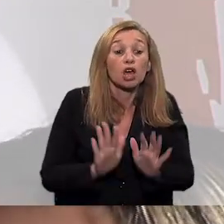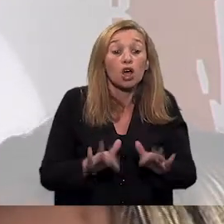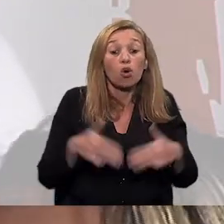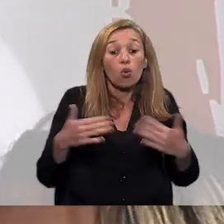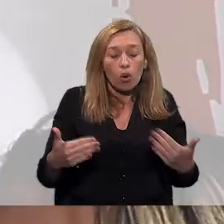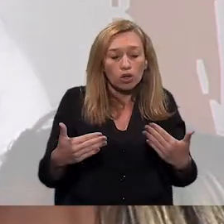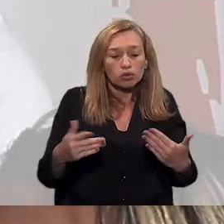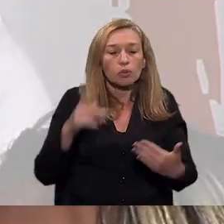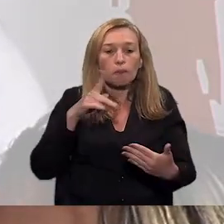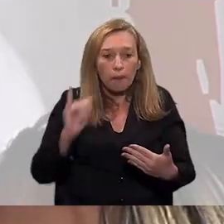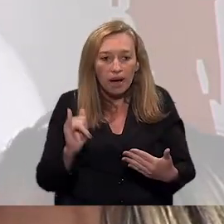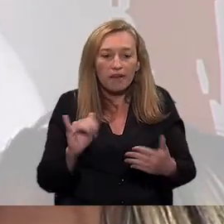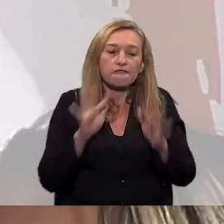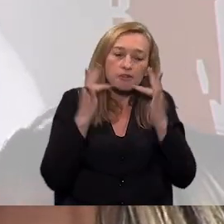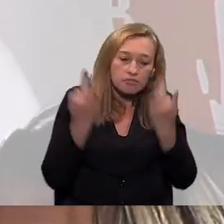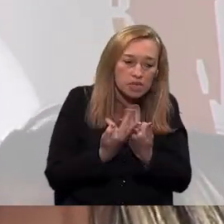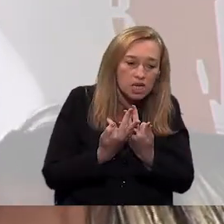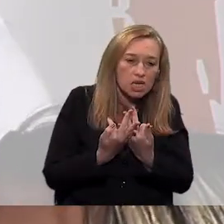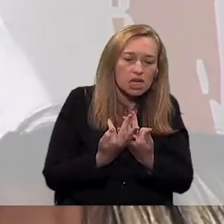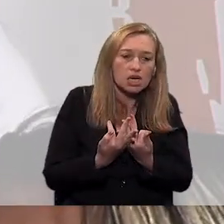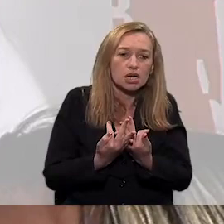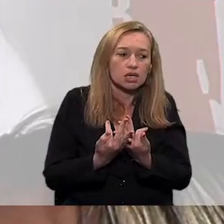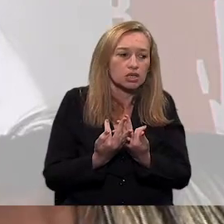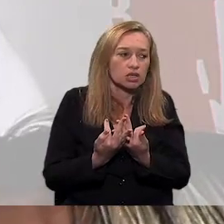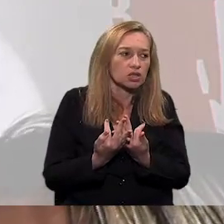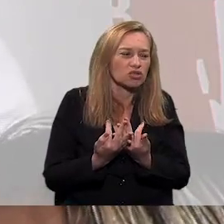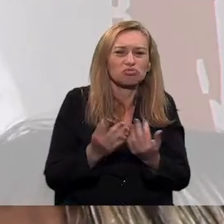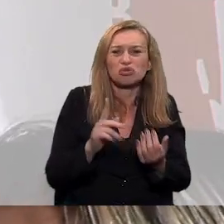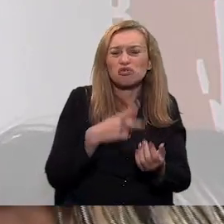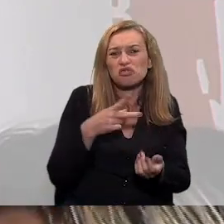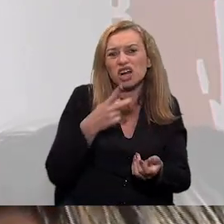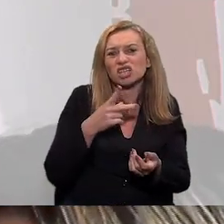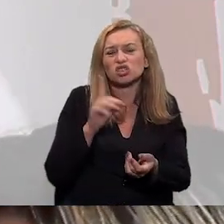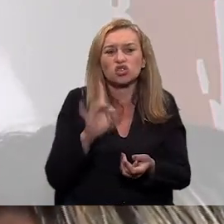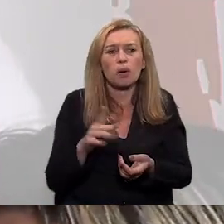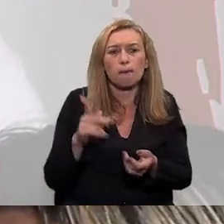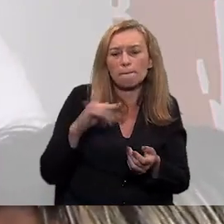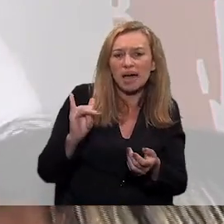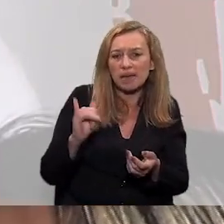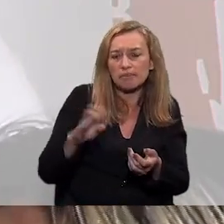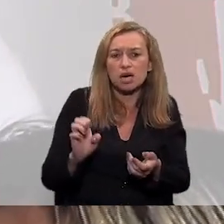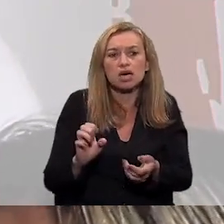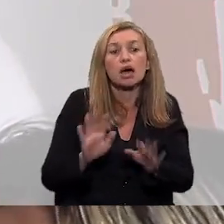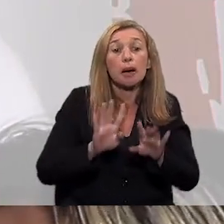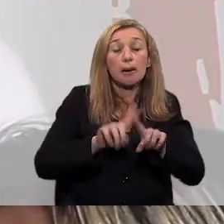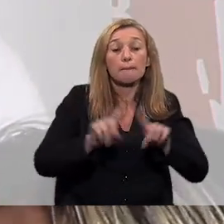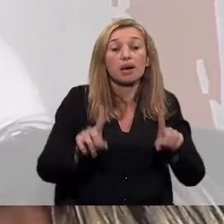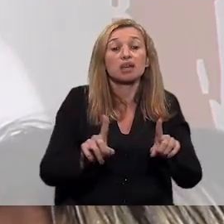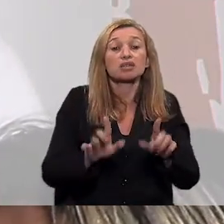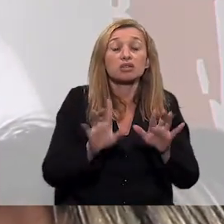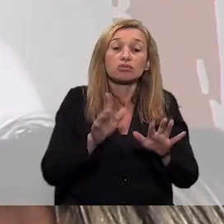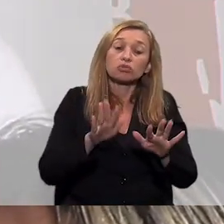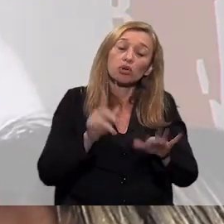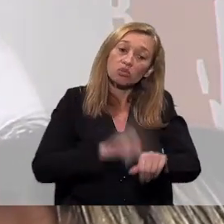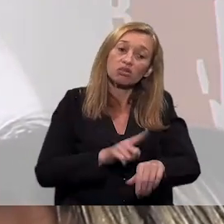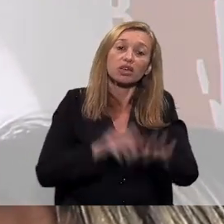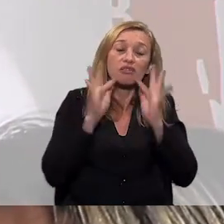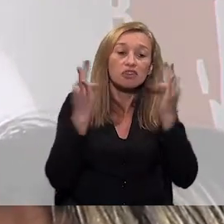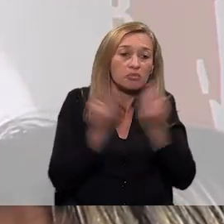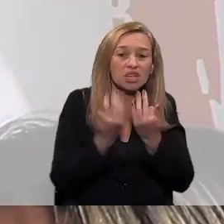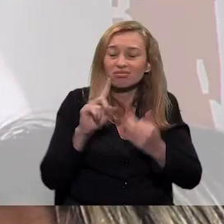Quando não os pais ou a família, não estou falando necessariamente o pai ou a mãe, mas quando a família não toma essa